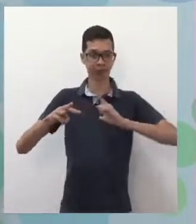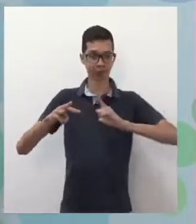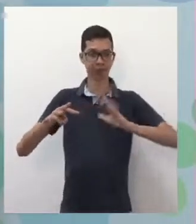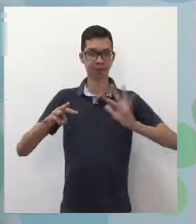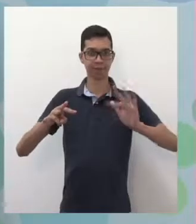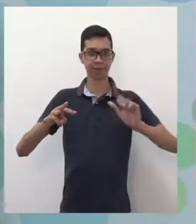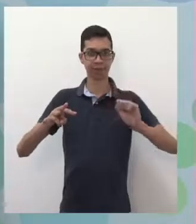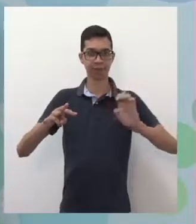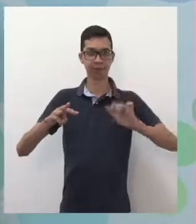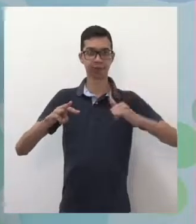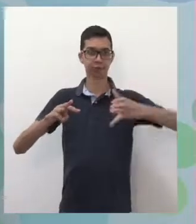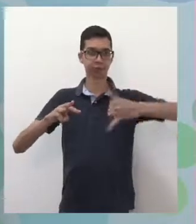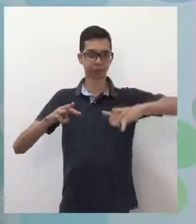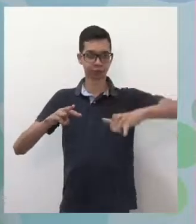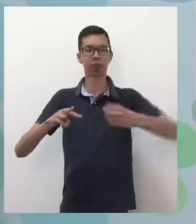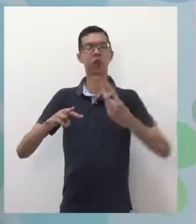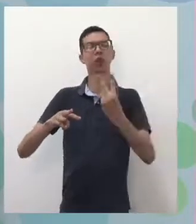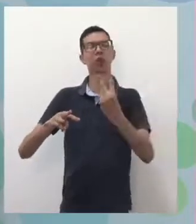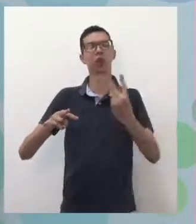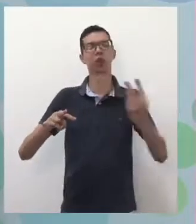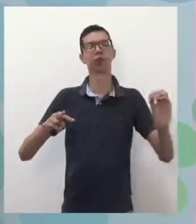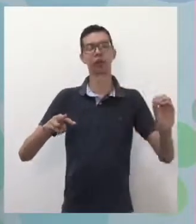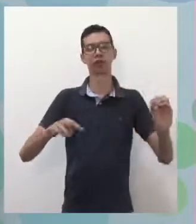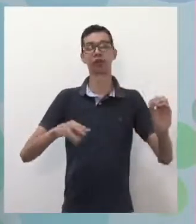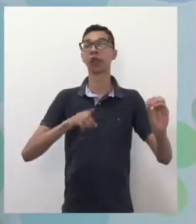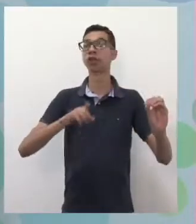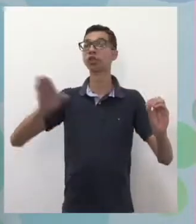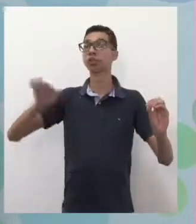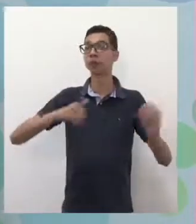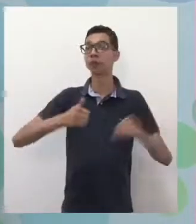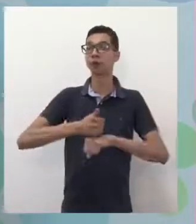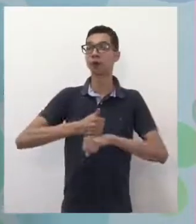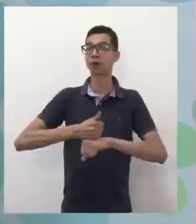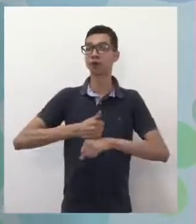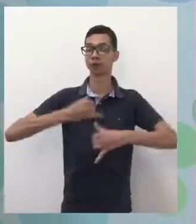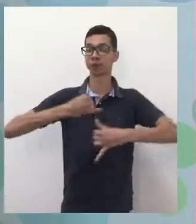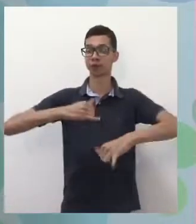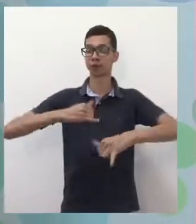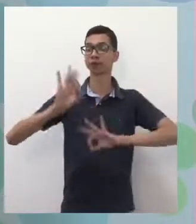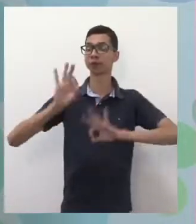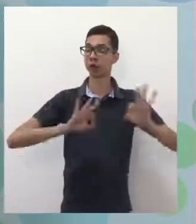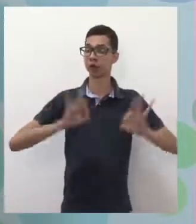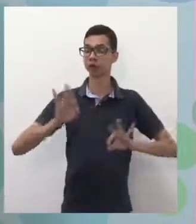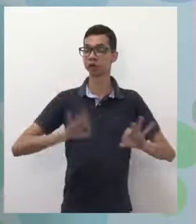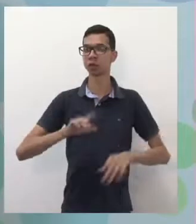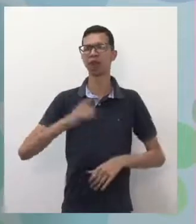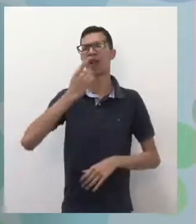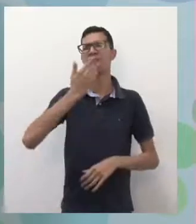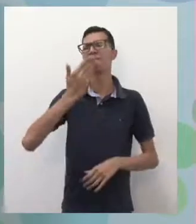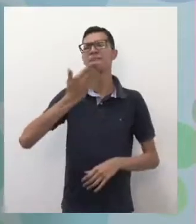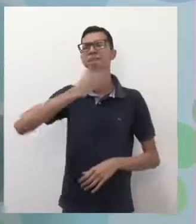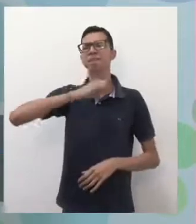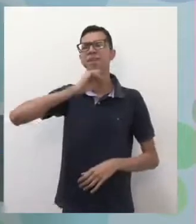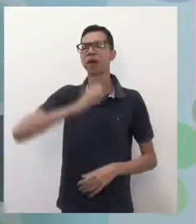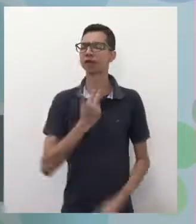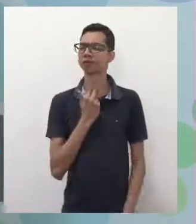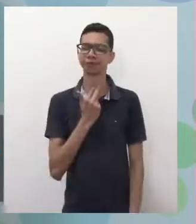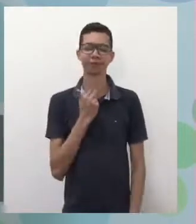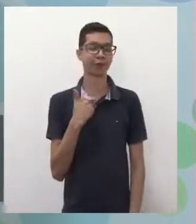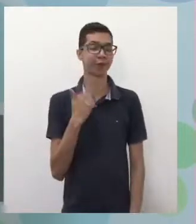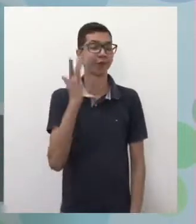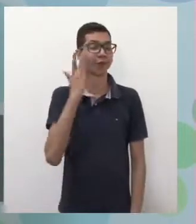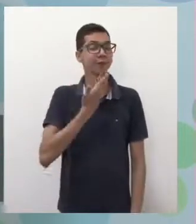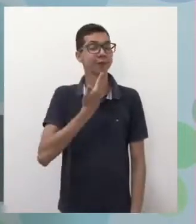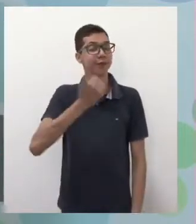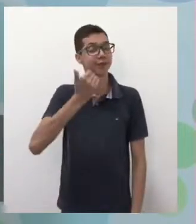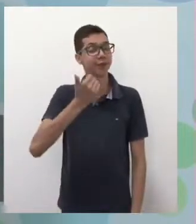isso. Eu peço para o meu pai. Eu acho melhor não. Porque essas coisas de mexer com eletricidade, você precisa ter muito